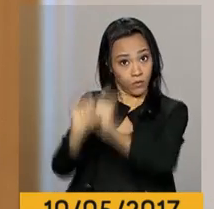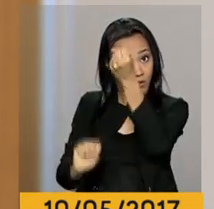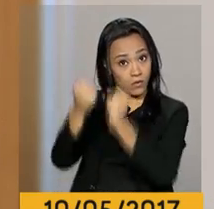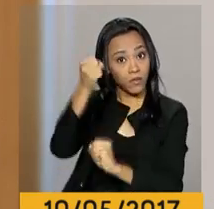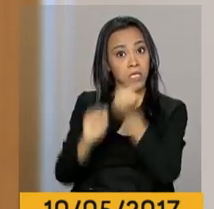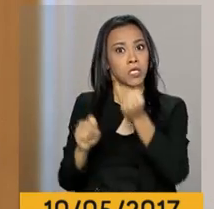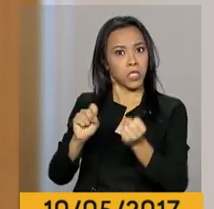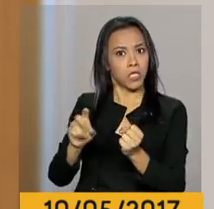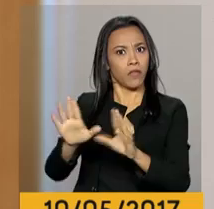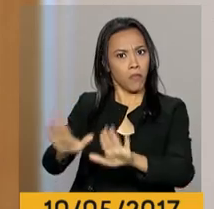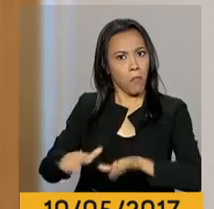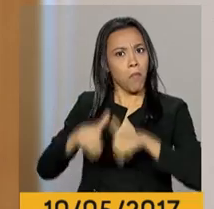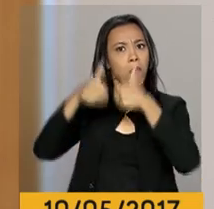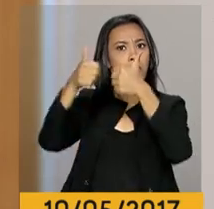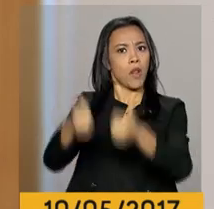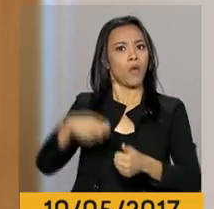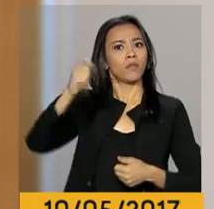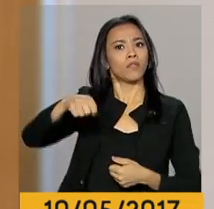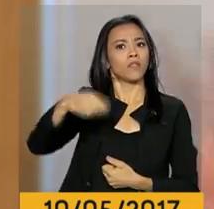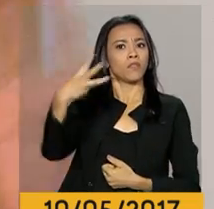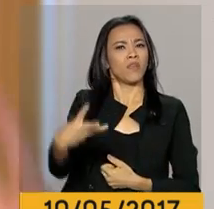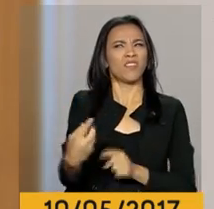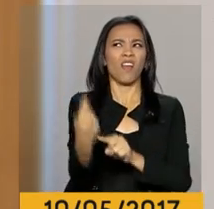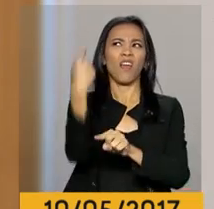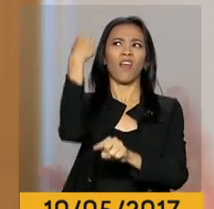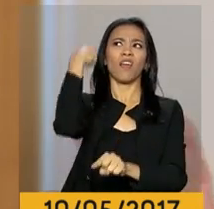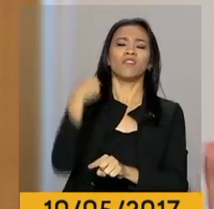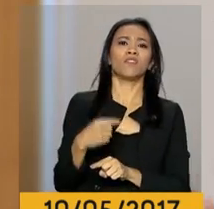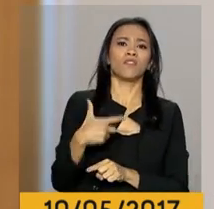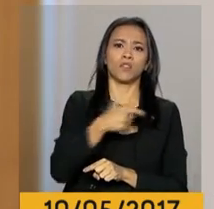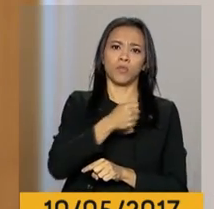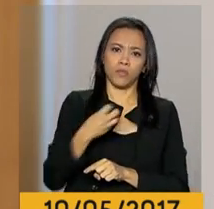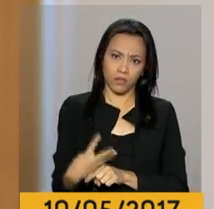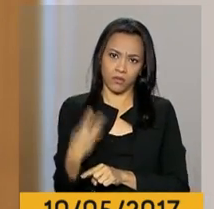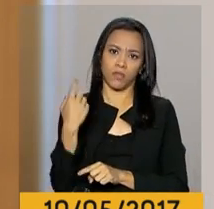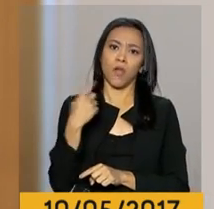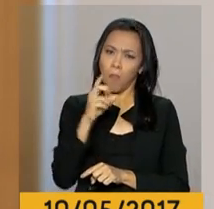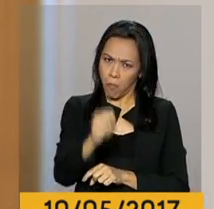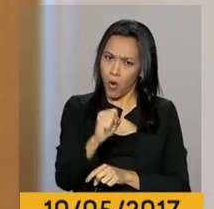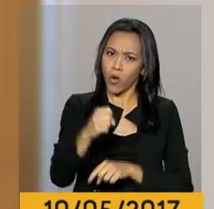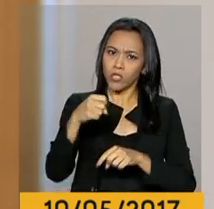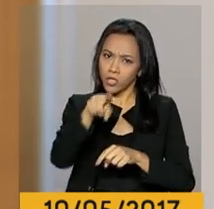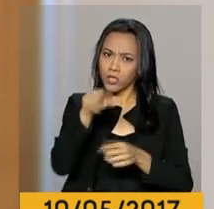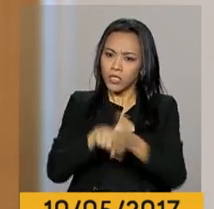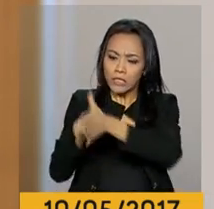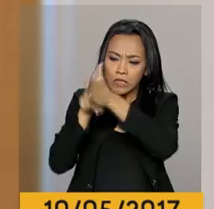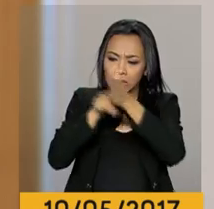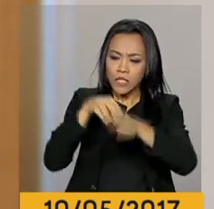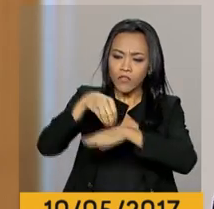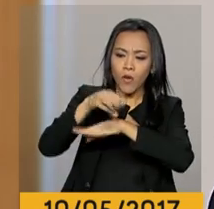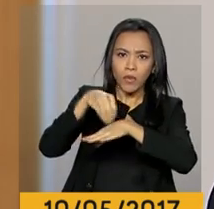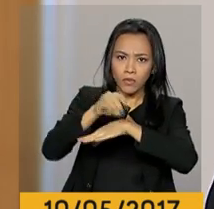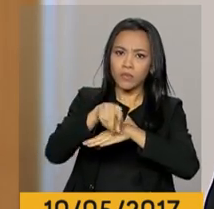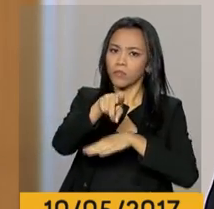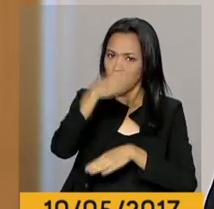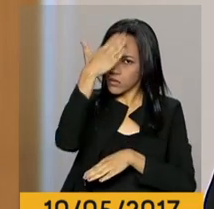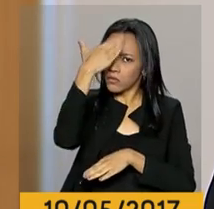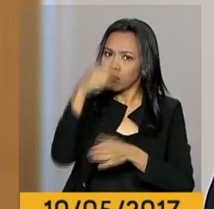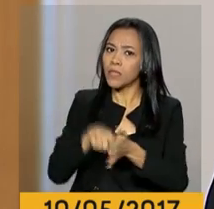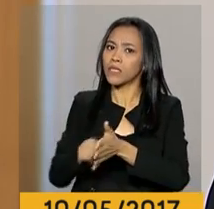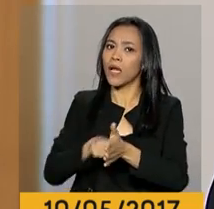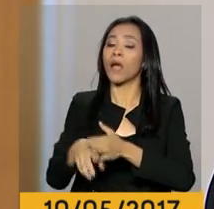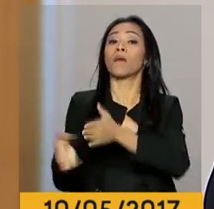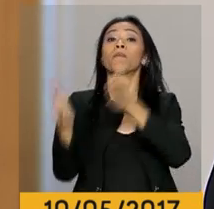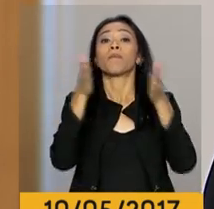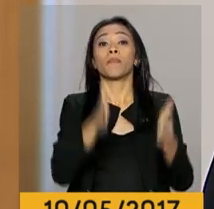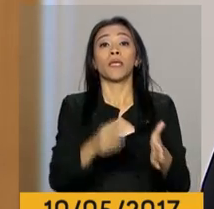que teve o melhor trimestre desde 2013 podem consultar as informações estatísticas e é por isso a balança